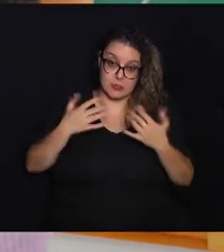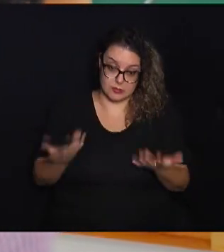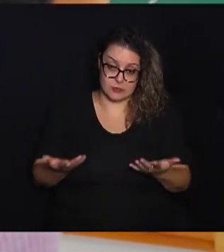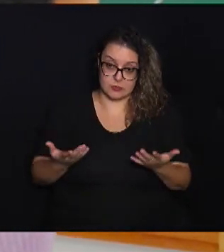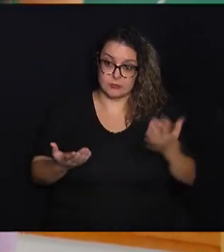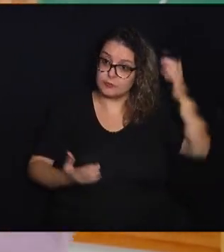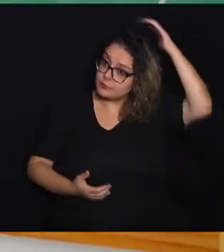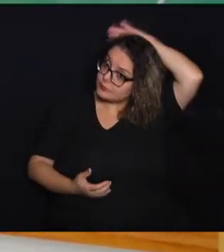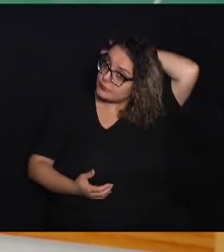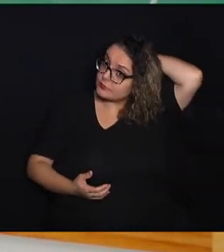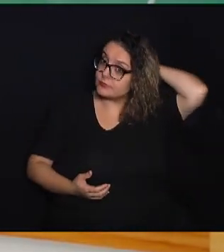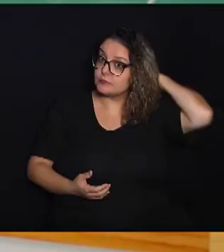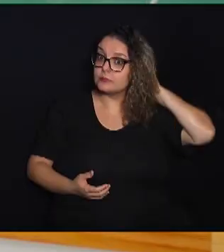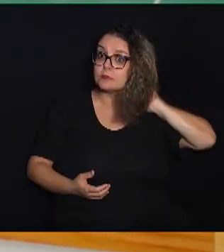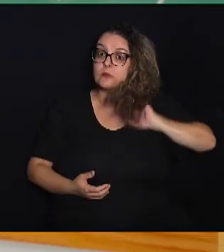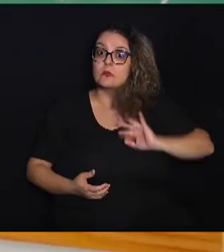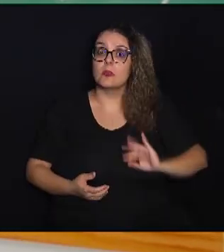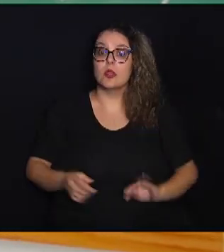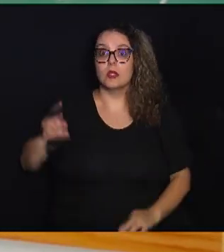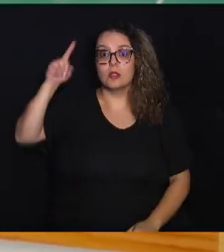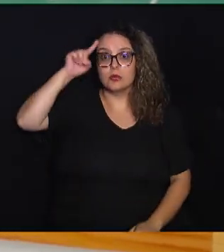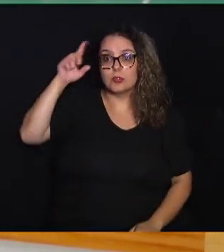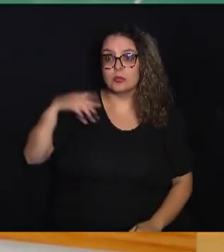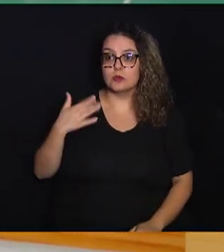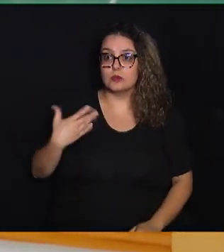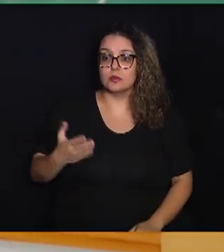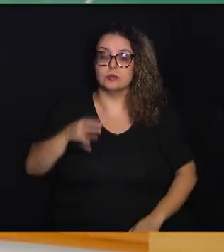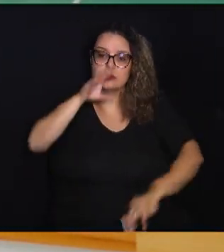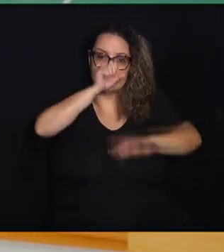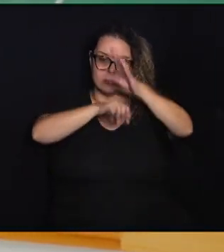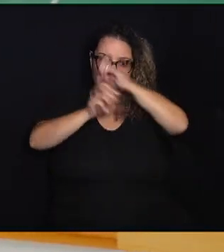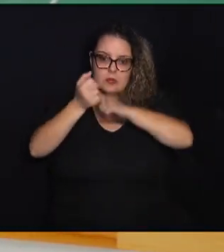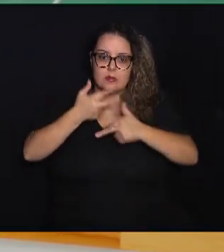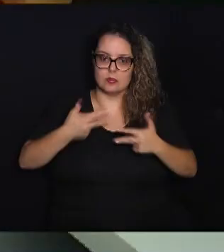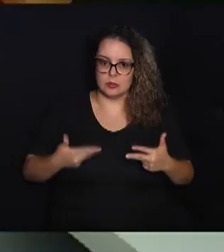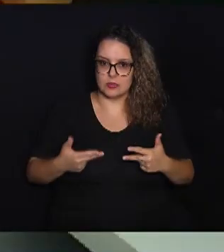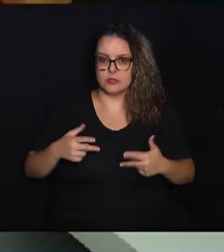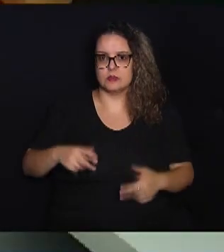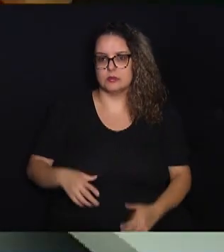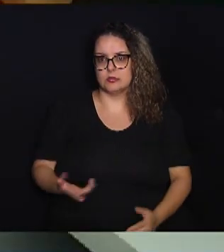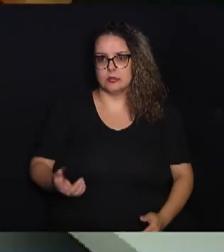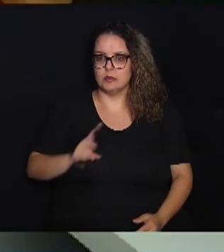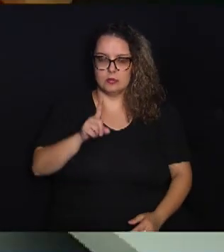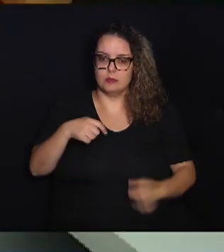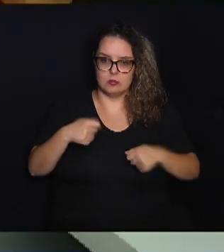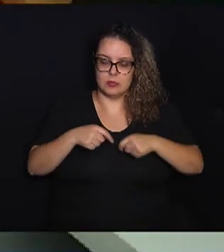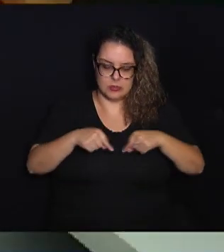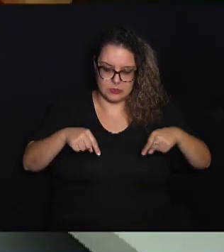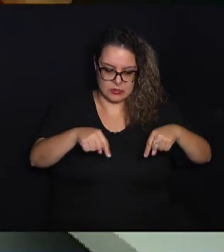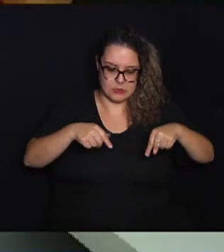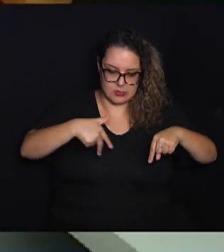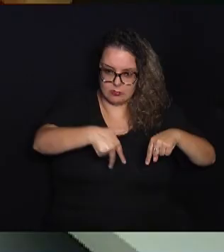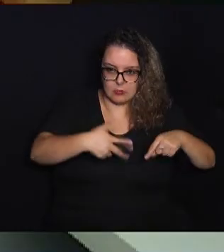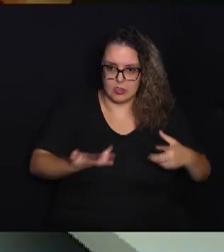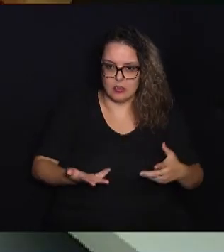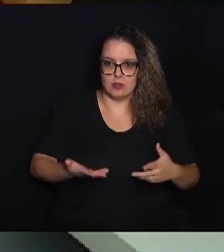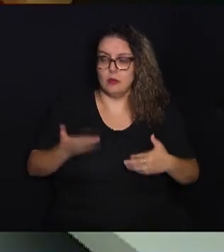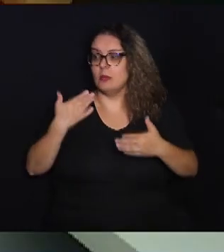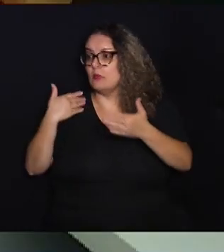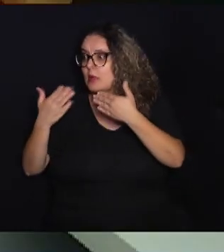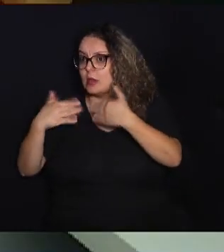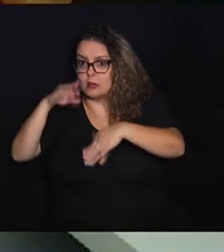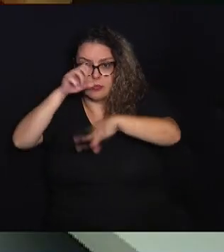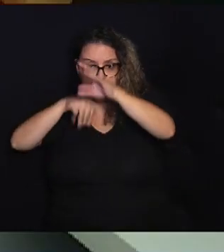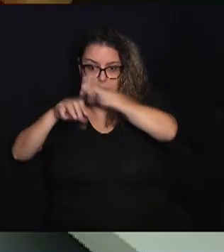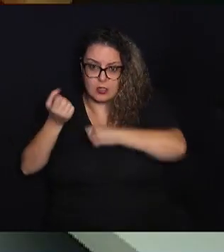gente todo dia a gente está aprendendo coisas novas, né? Você não precisa estar numa sala de aula para aprender qualquer coisa, né? Uma conversa,